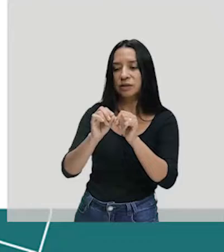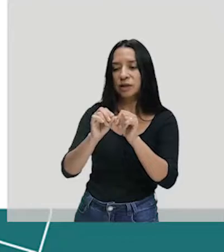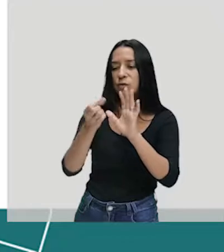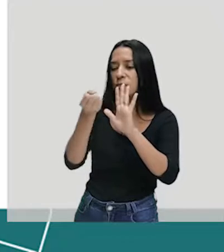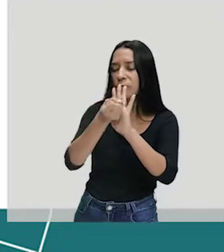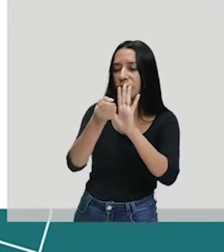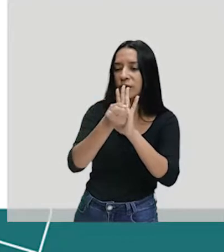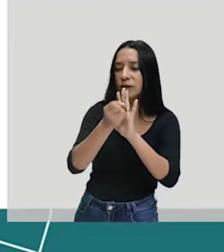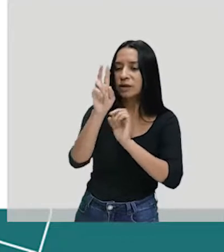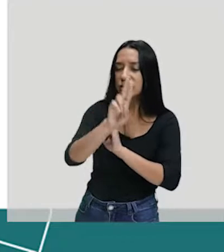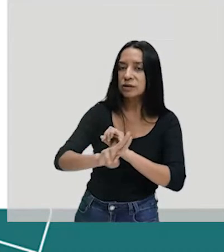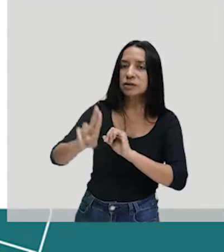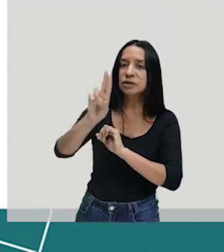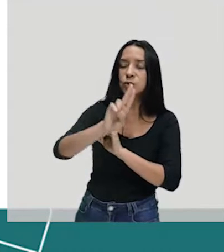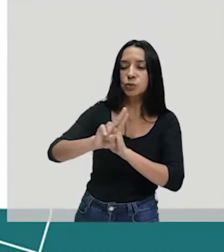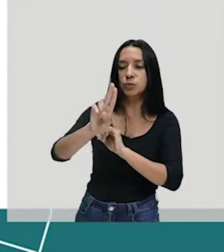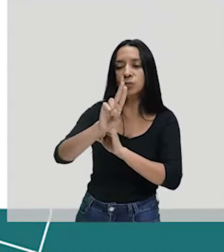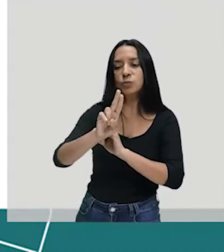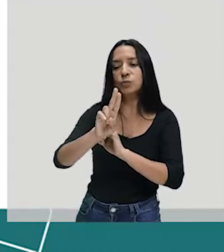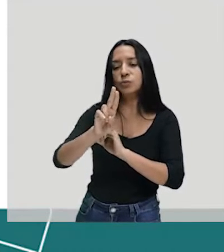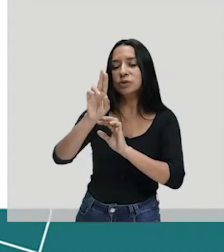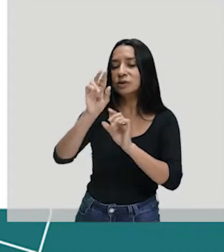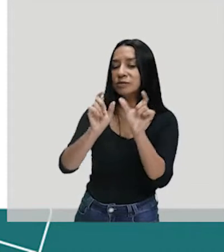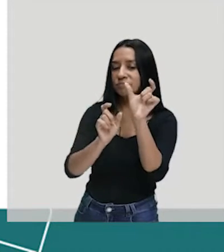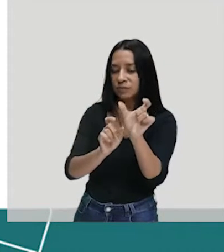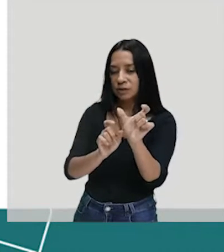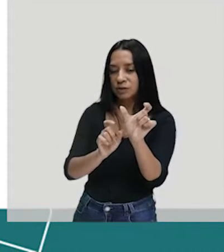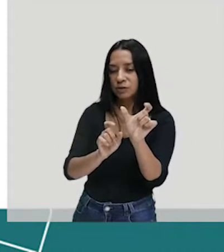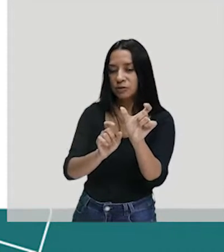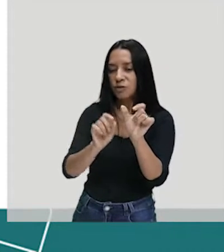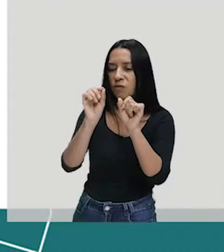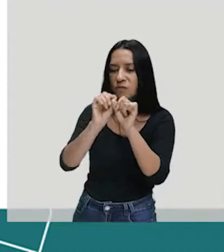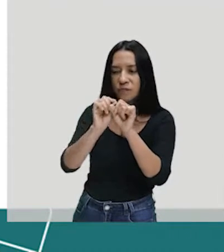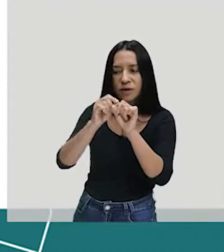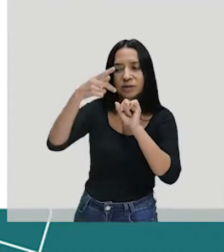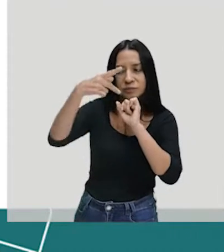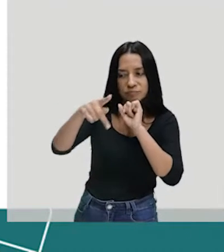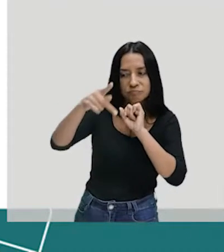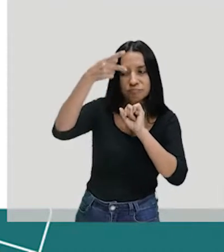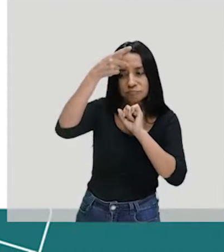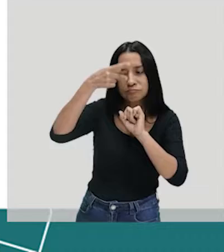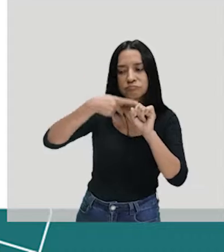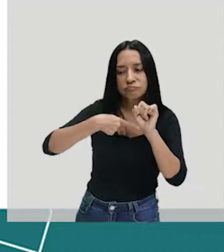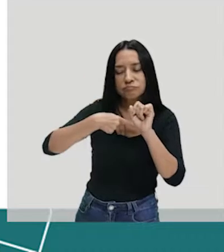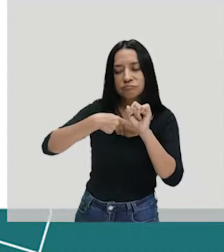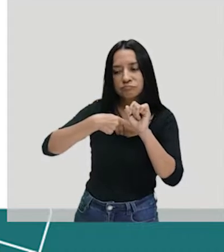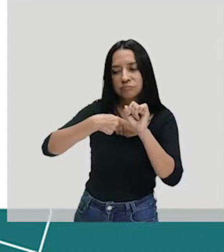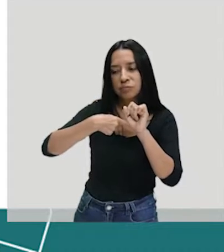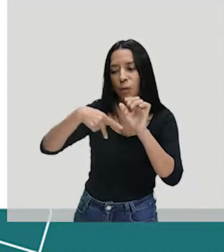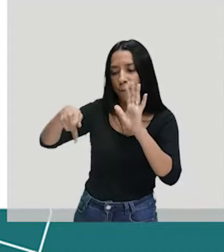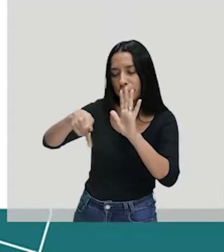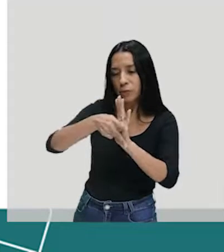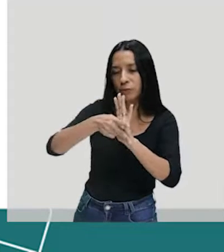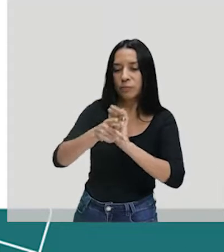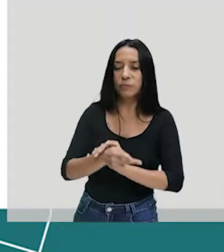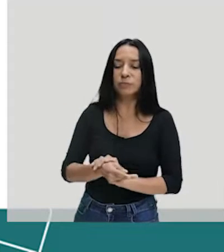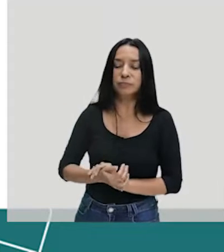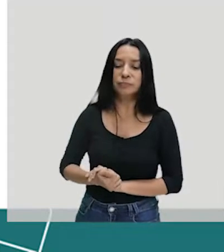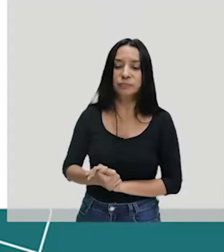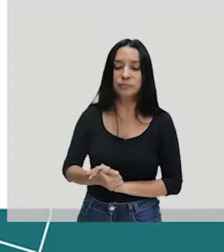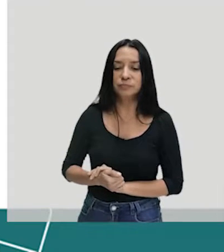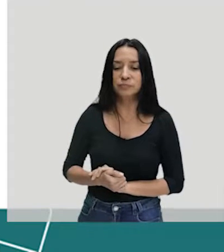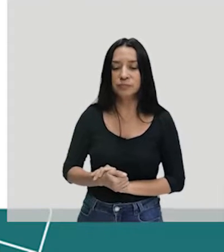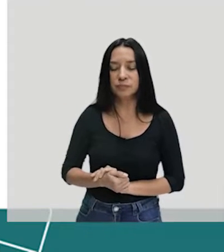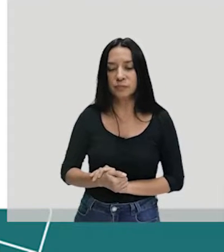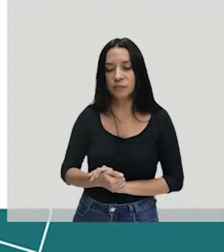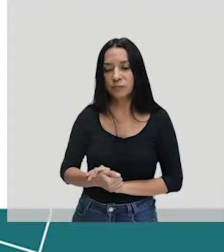justamente para motivar as pessoas faça faça você mesmo Faça alguma coisa Just do It tá usando o slogan aqui